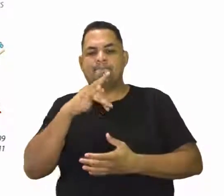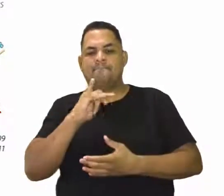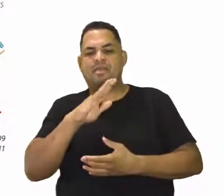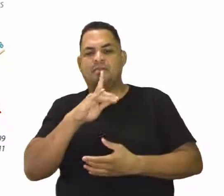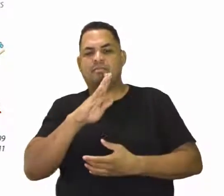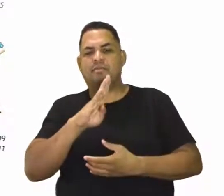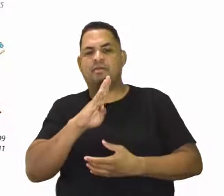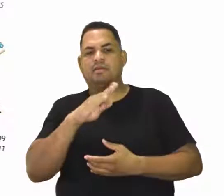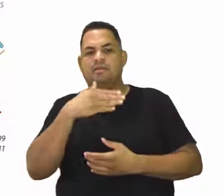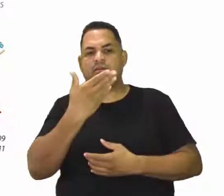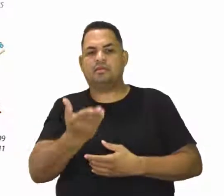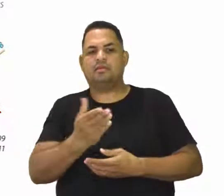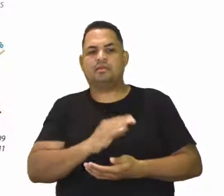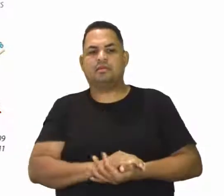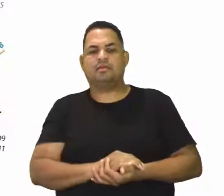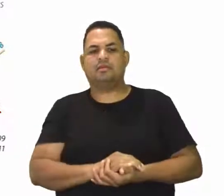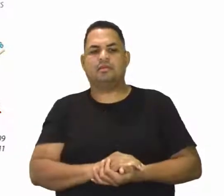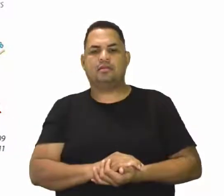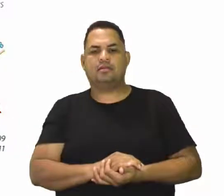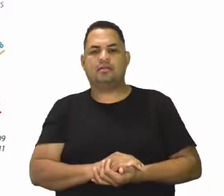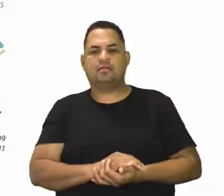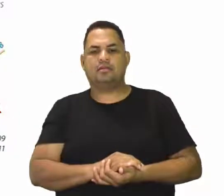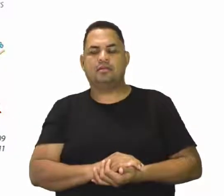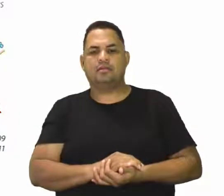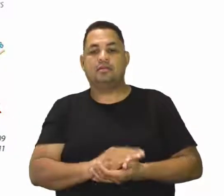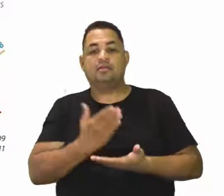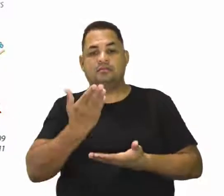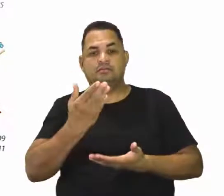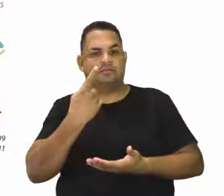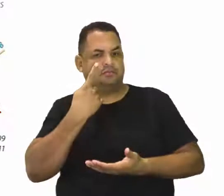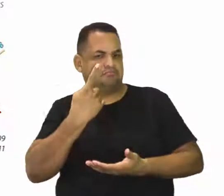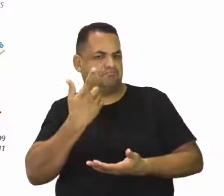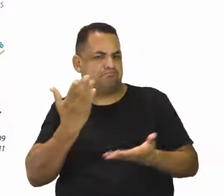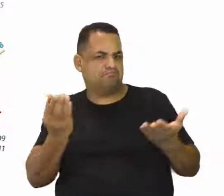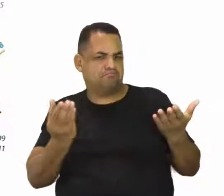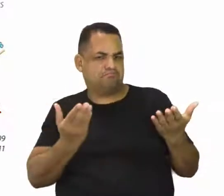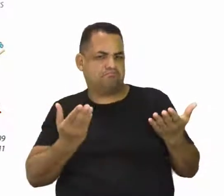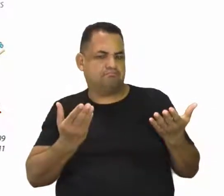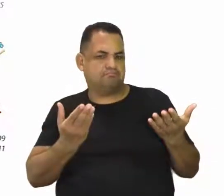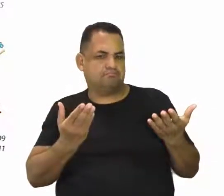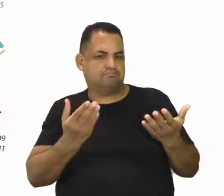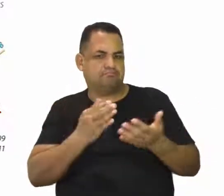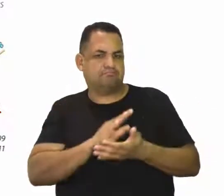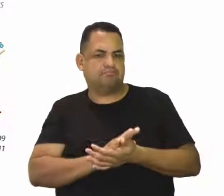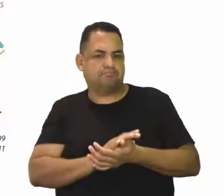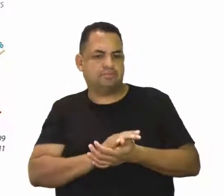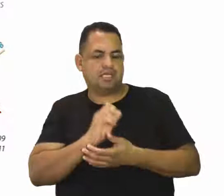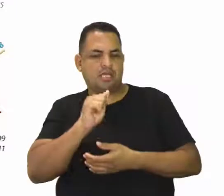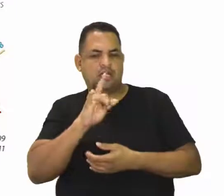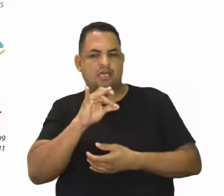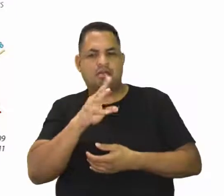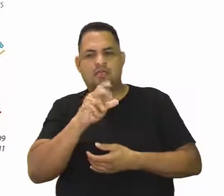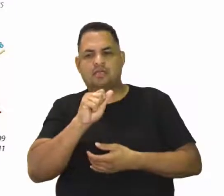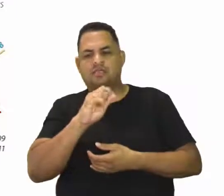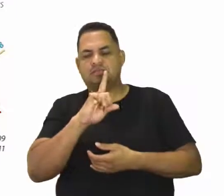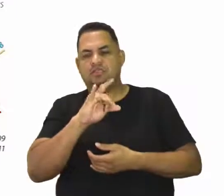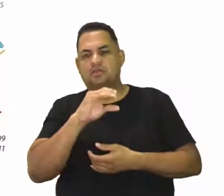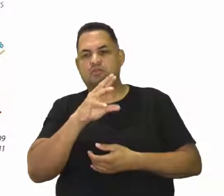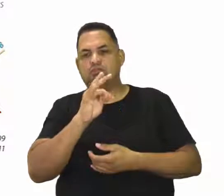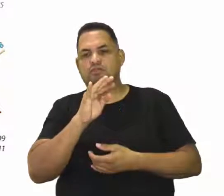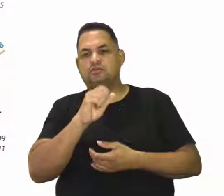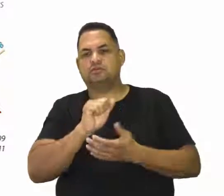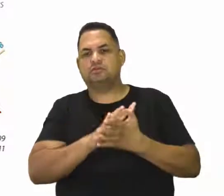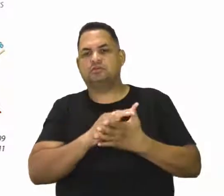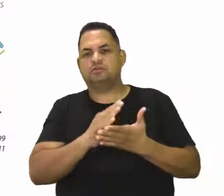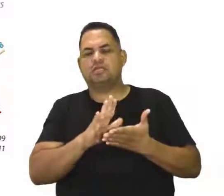daquele país E olha que o PIB por isso você vai para outra pessoa Arábia Saudita Ela